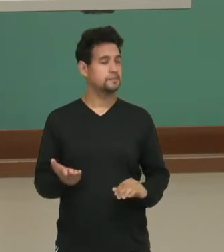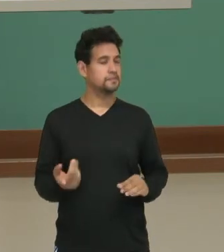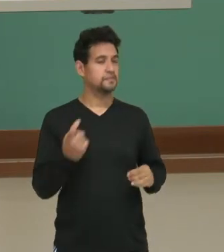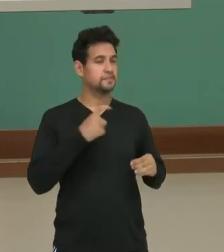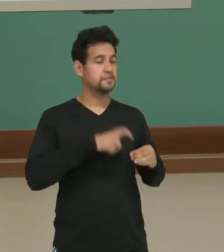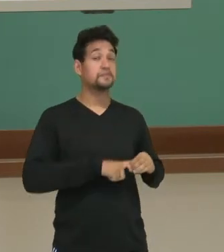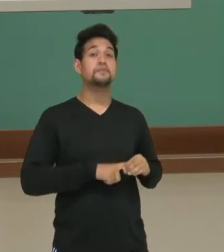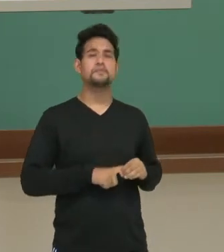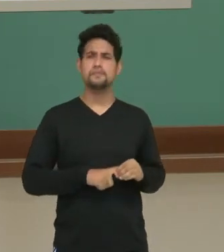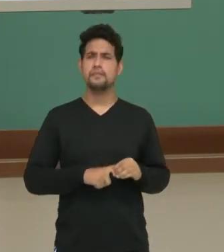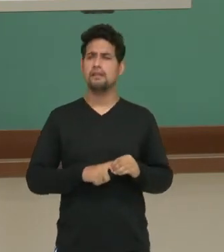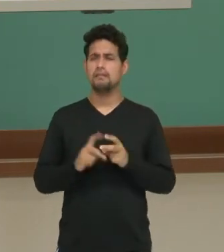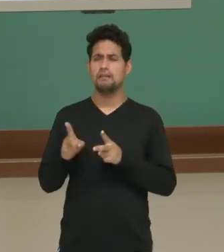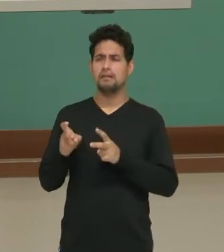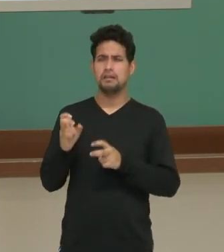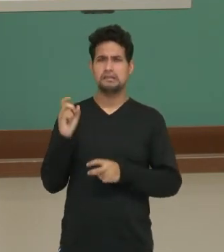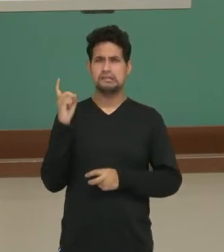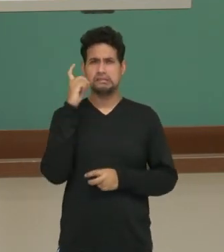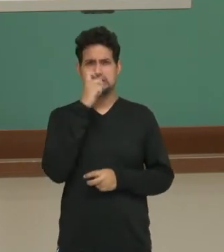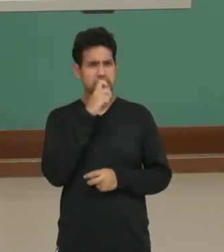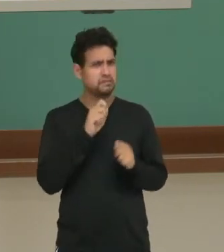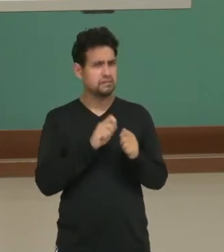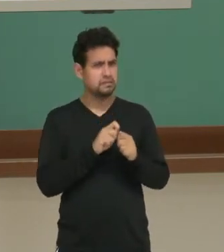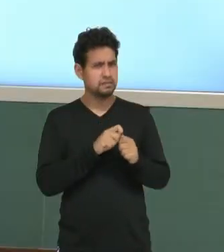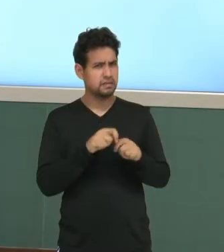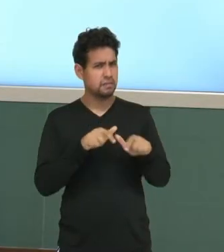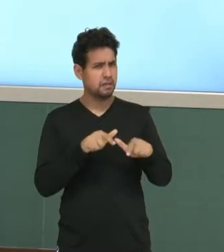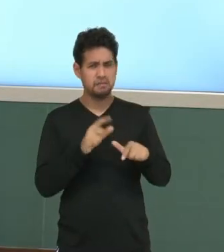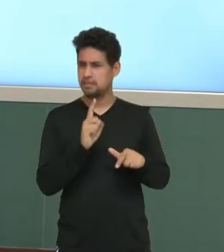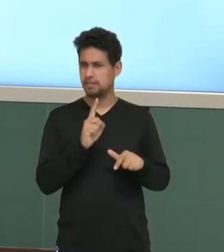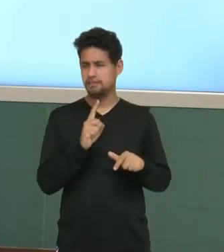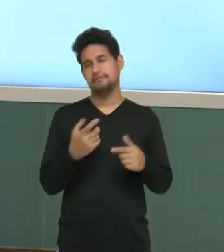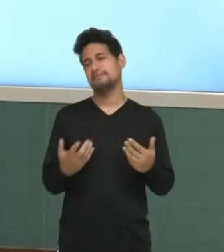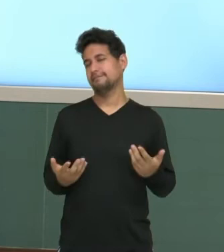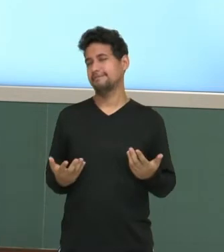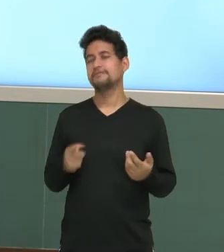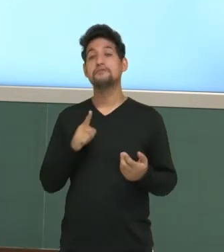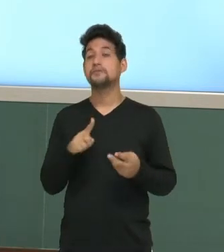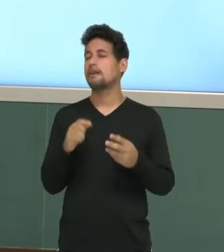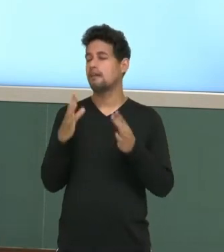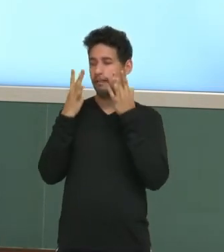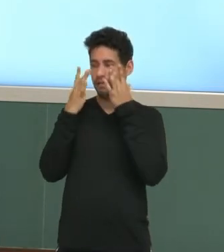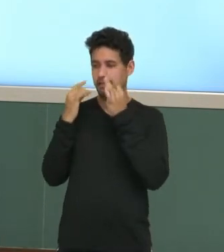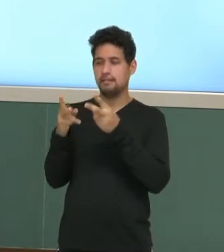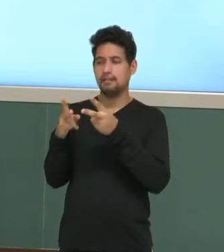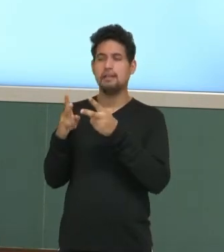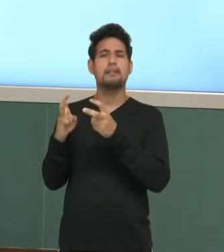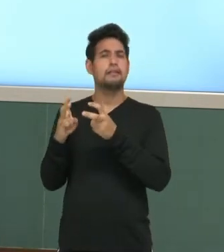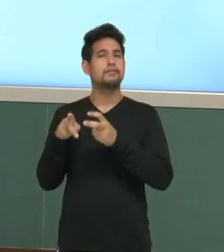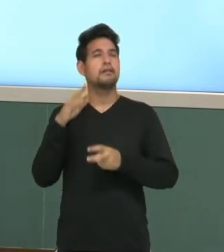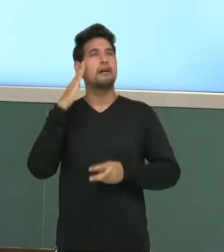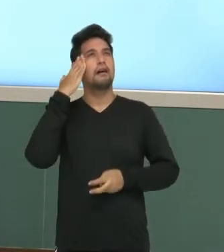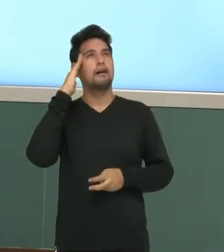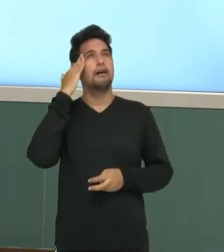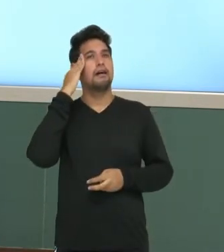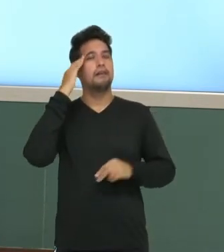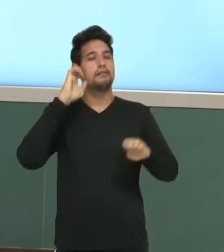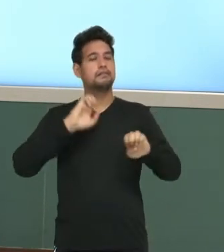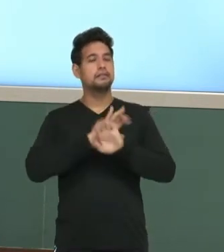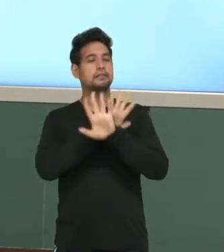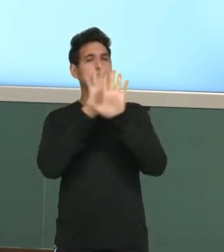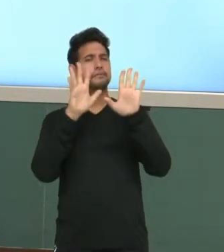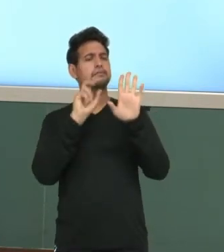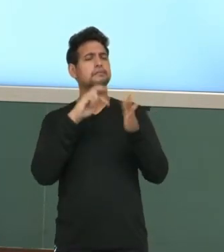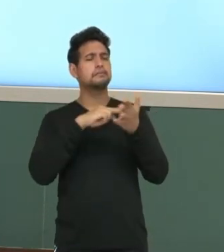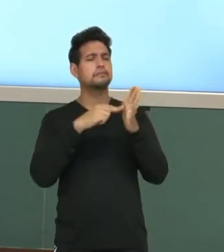Retornamos. Sentiu dificuldade para fazer essa atividade? Claro que não. Você prestou atenção, você entendeu o que é uma